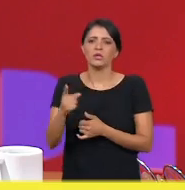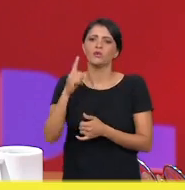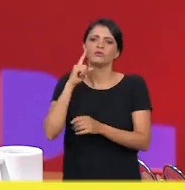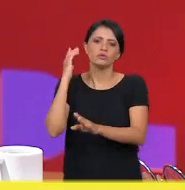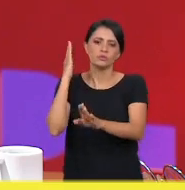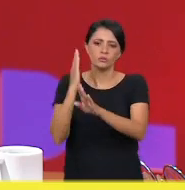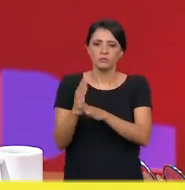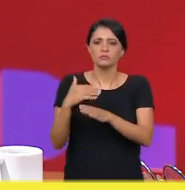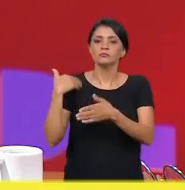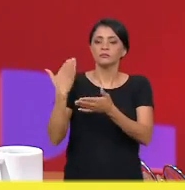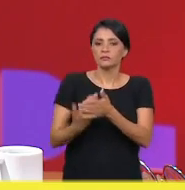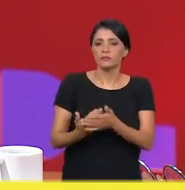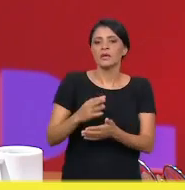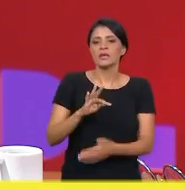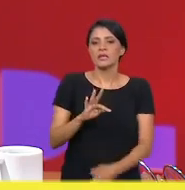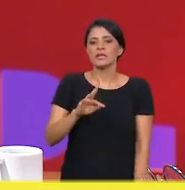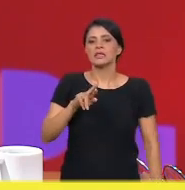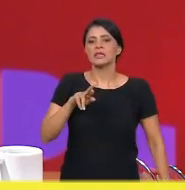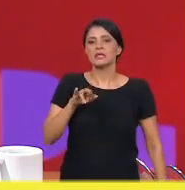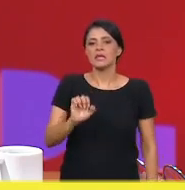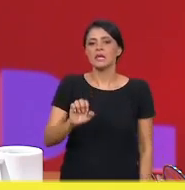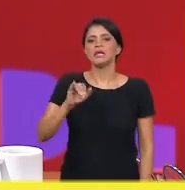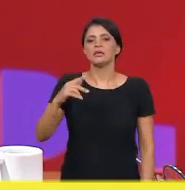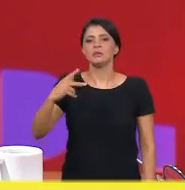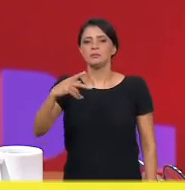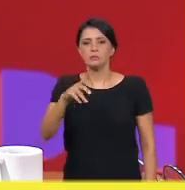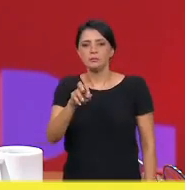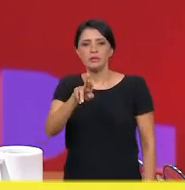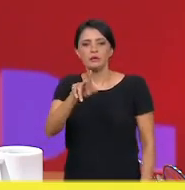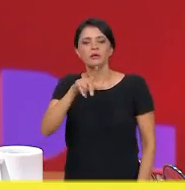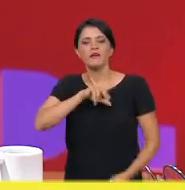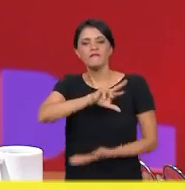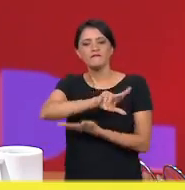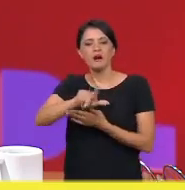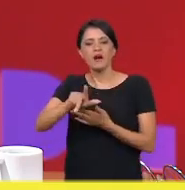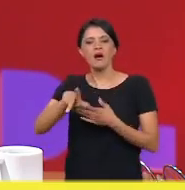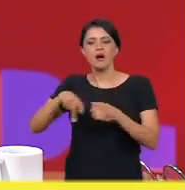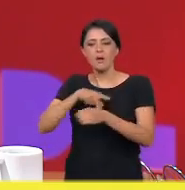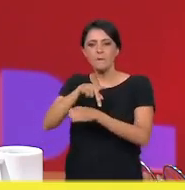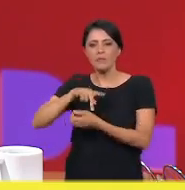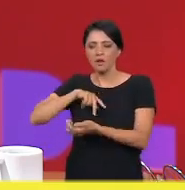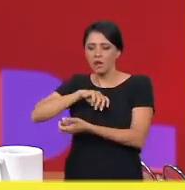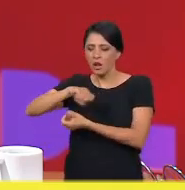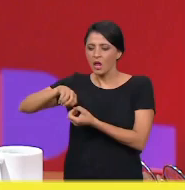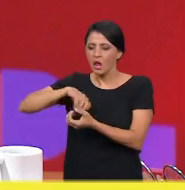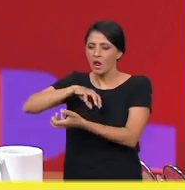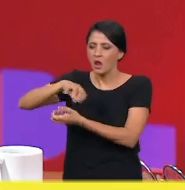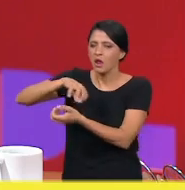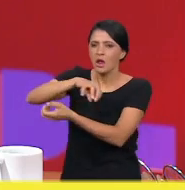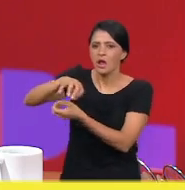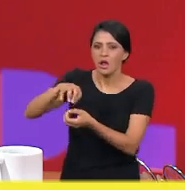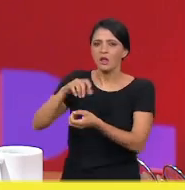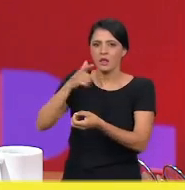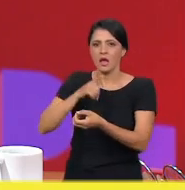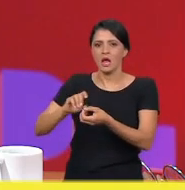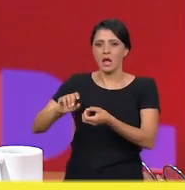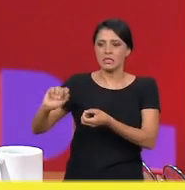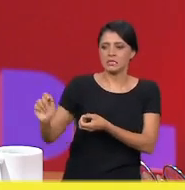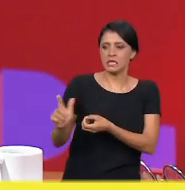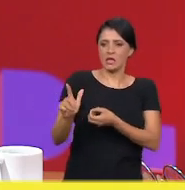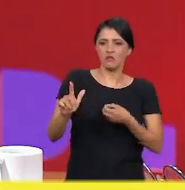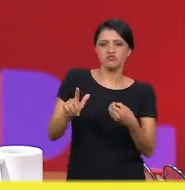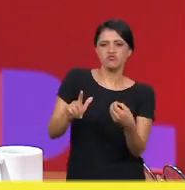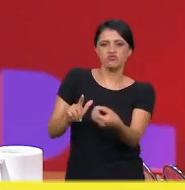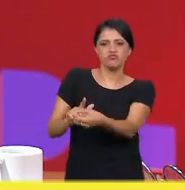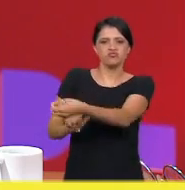descoberto recentemente, o TRAPPIST, que tem vários planetas rochosos orbitando a sua estrela dentro da zona